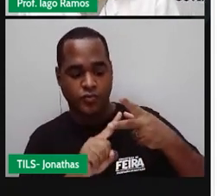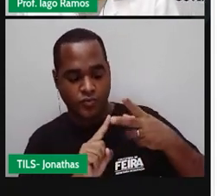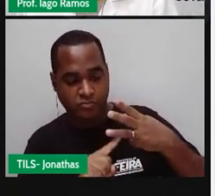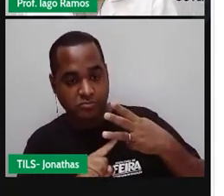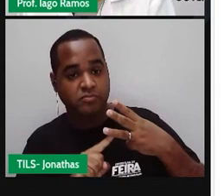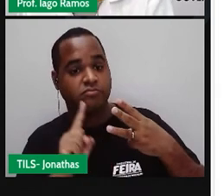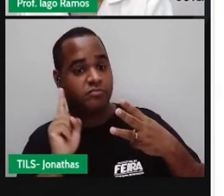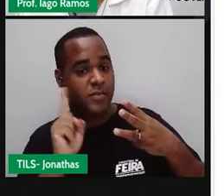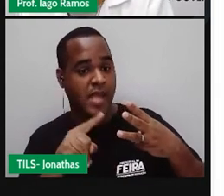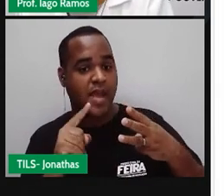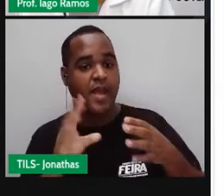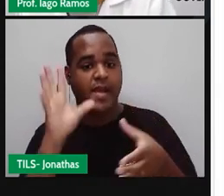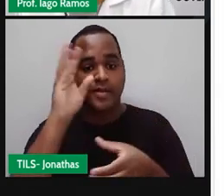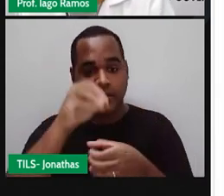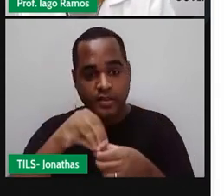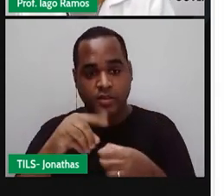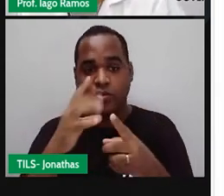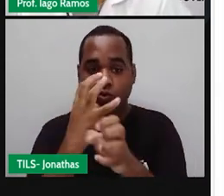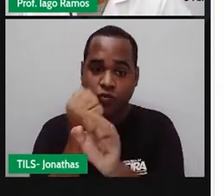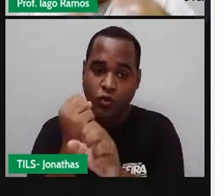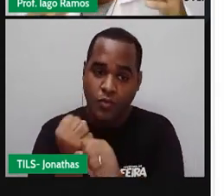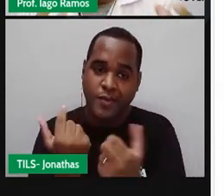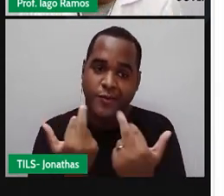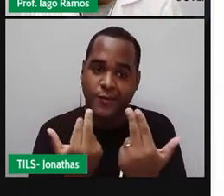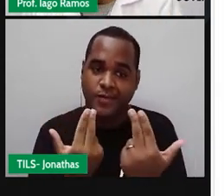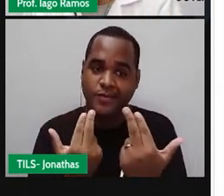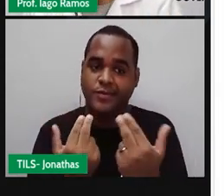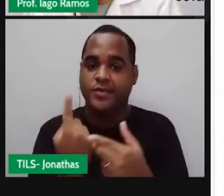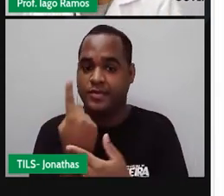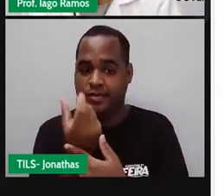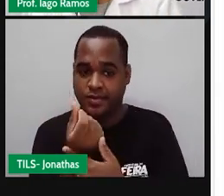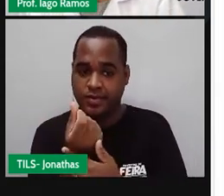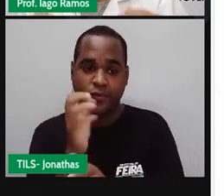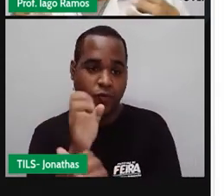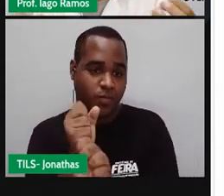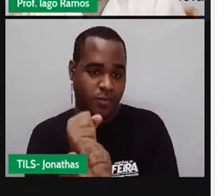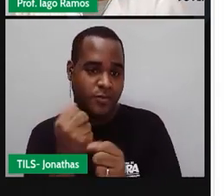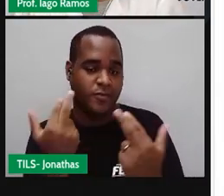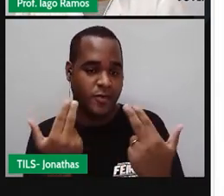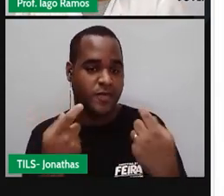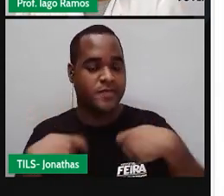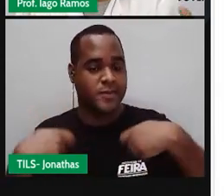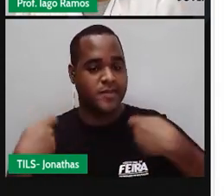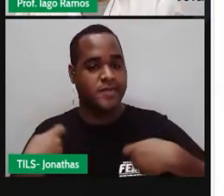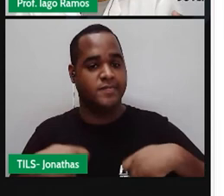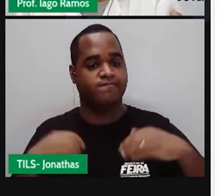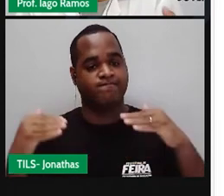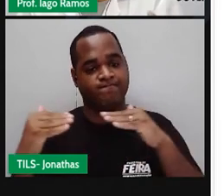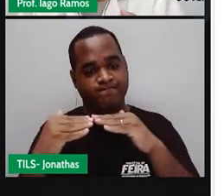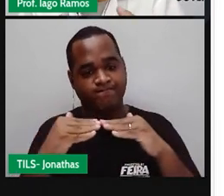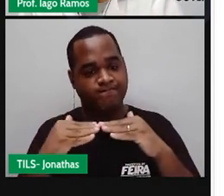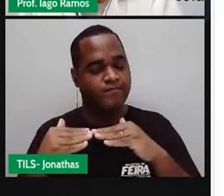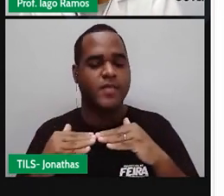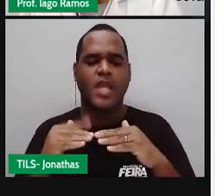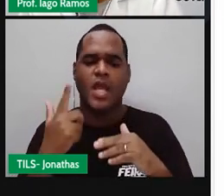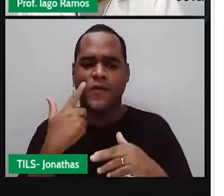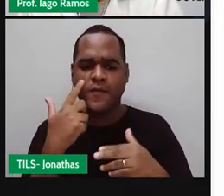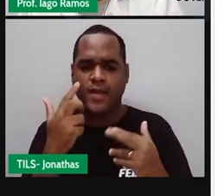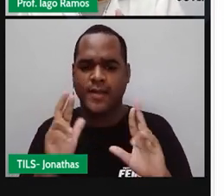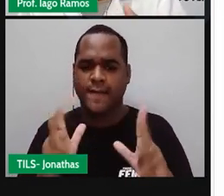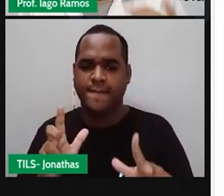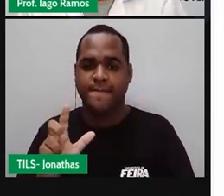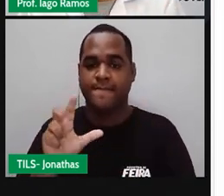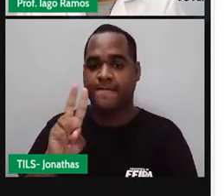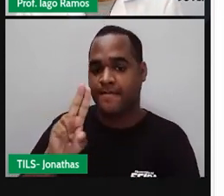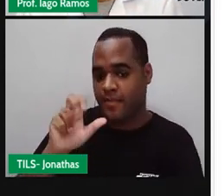dentro de uma mesma quantidade da quantidade 16 e quando eu fiz isso eu percebi que a Di Luna